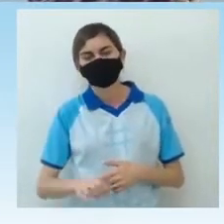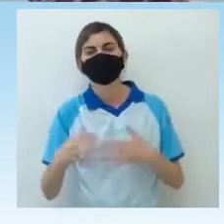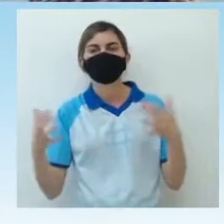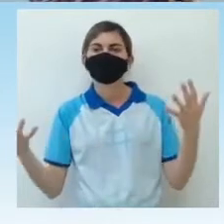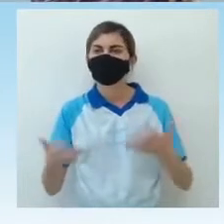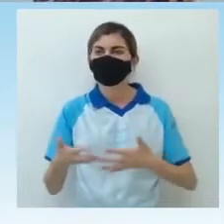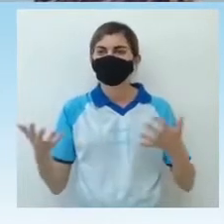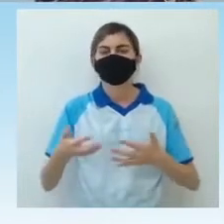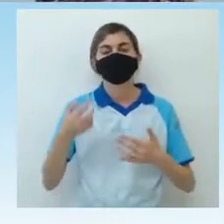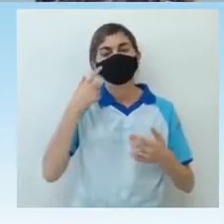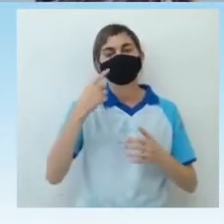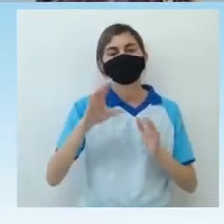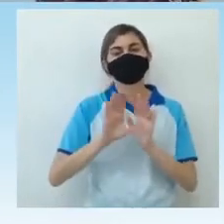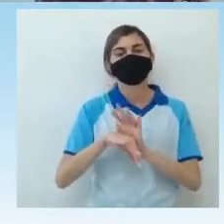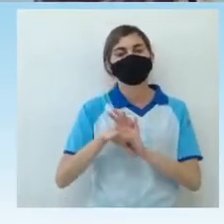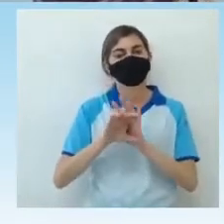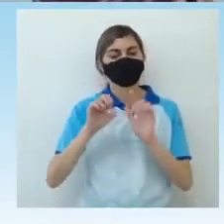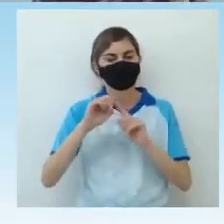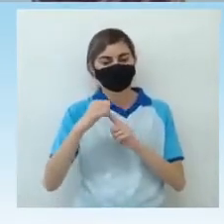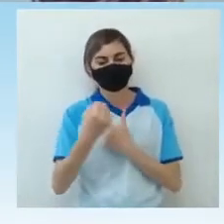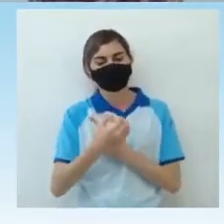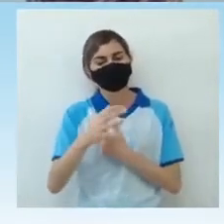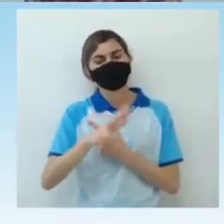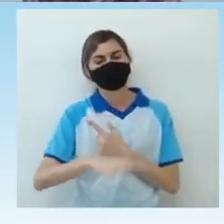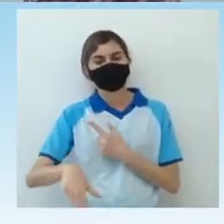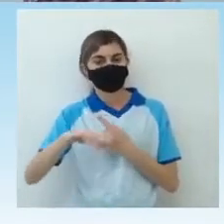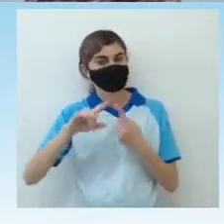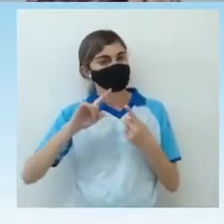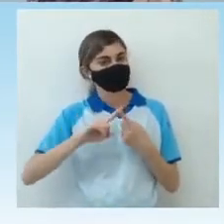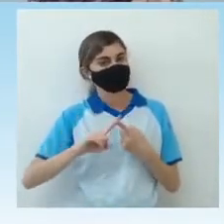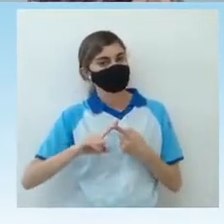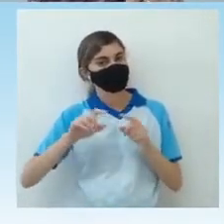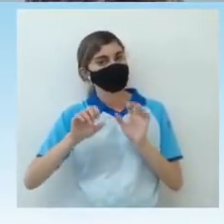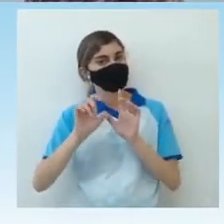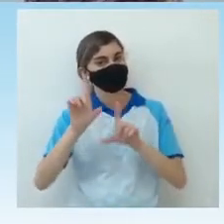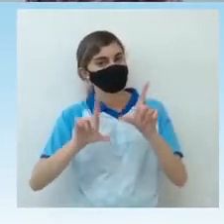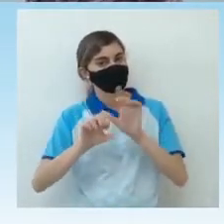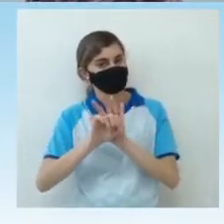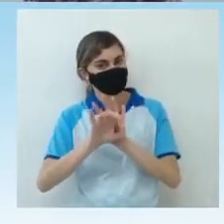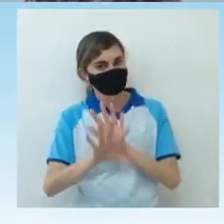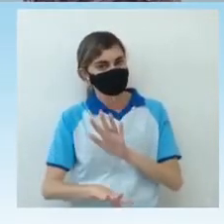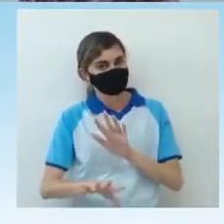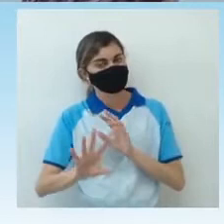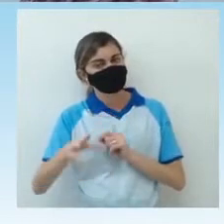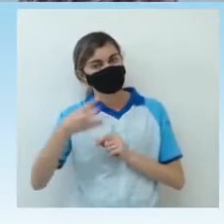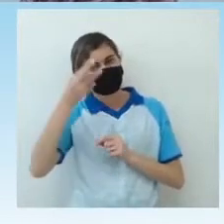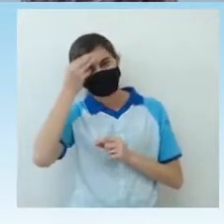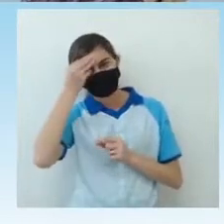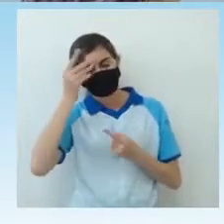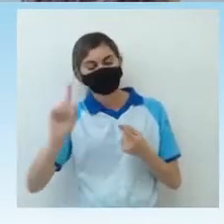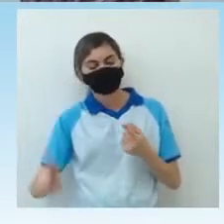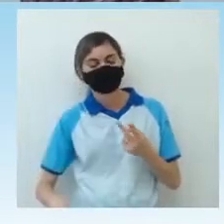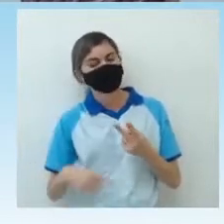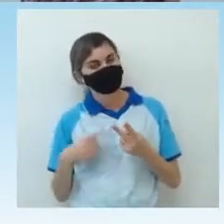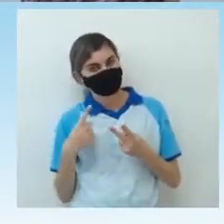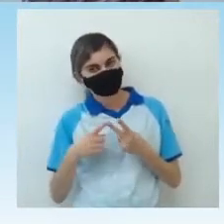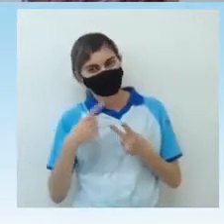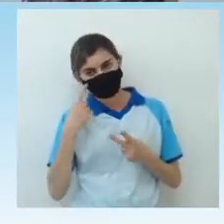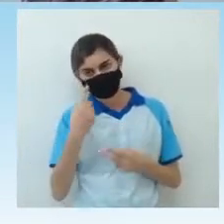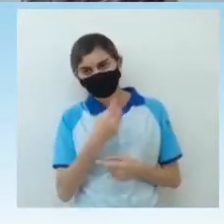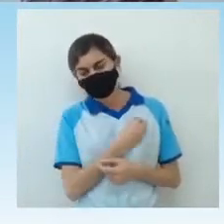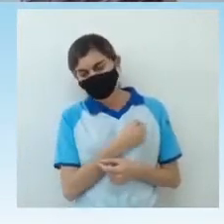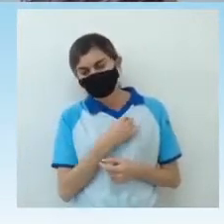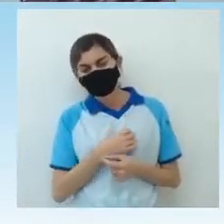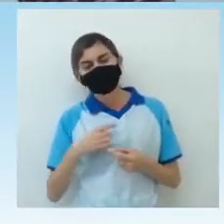agora vamos ver o conceito de sociedade. A gente já viu o conceito de mídia, né? Todo mundo já está entendendo que a gente vive nesse